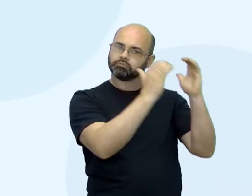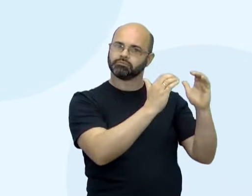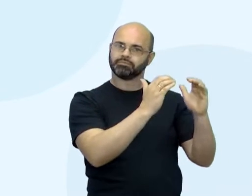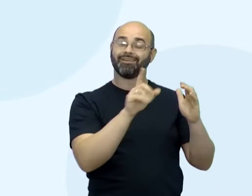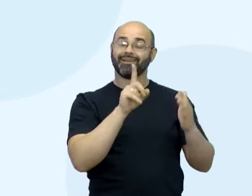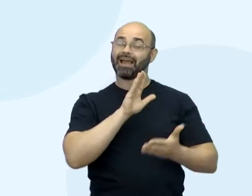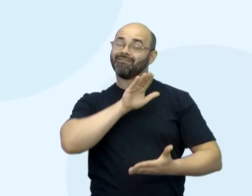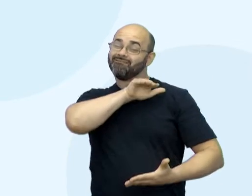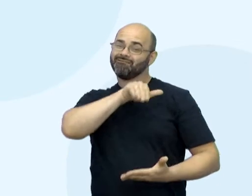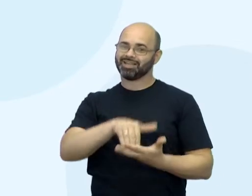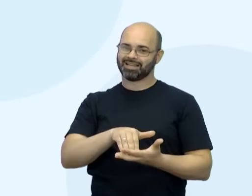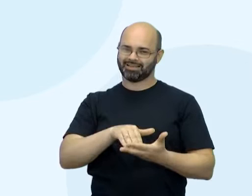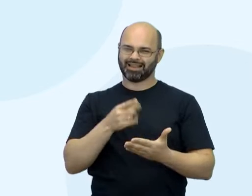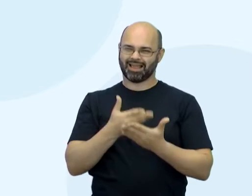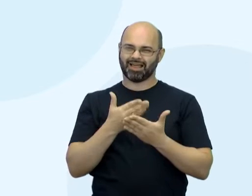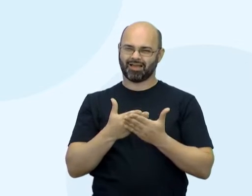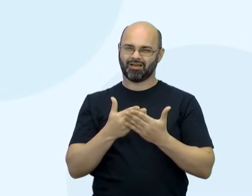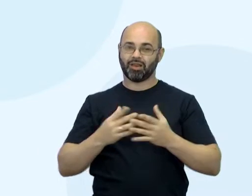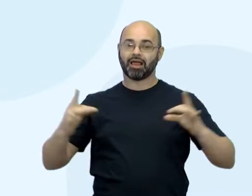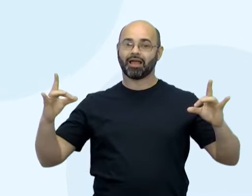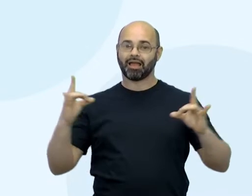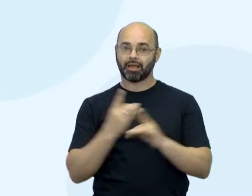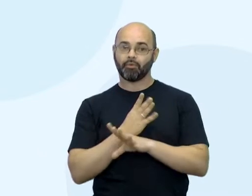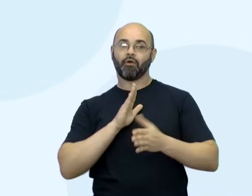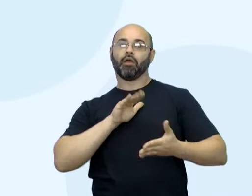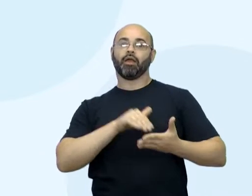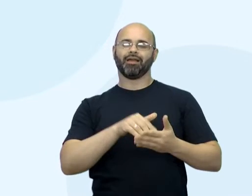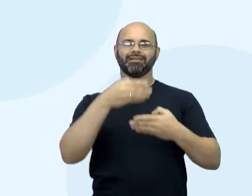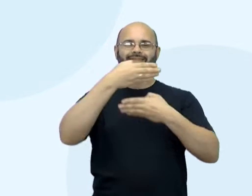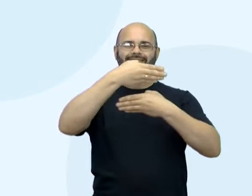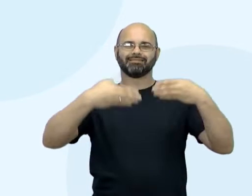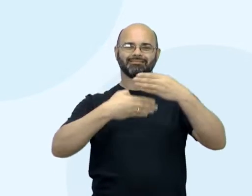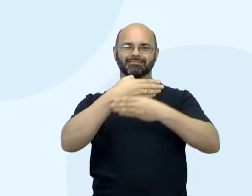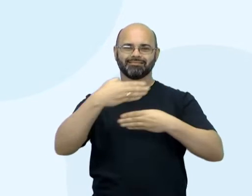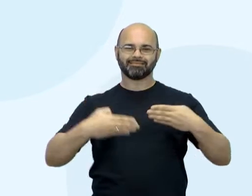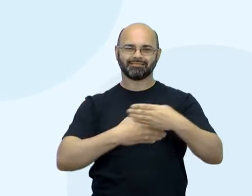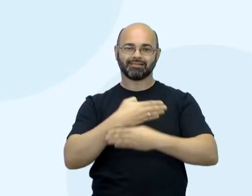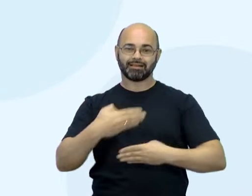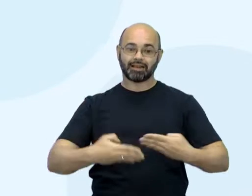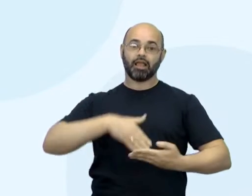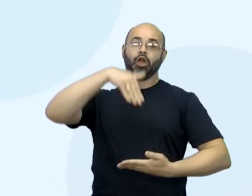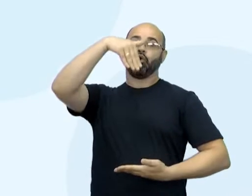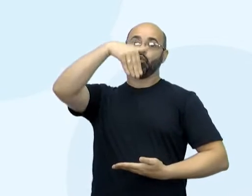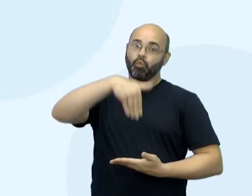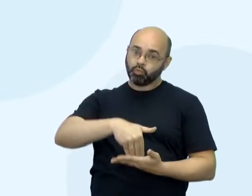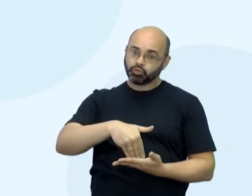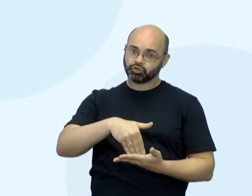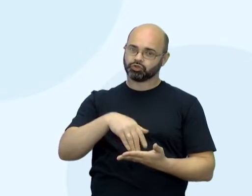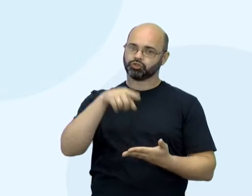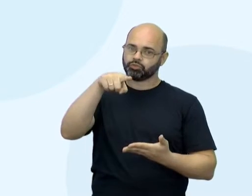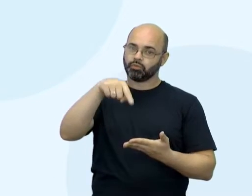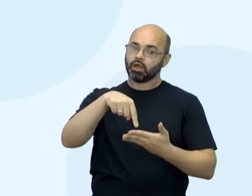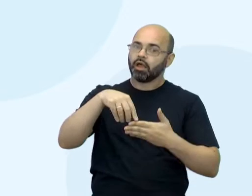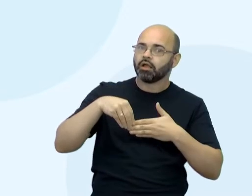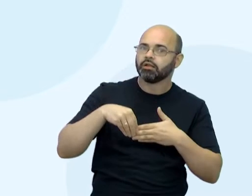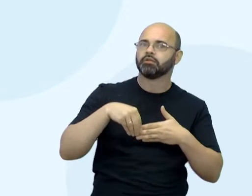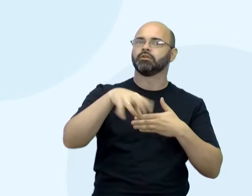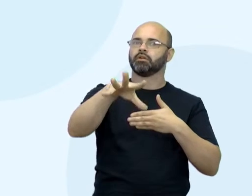no finalzinho, lá no último slide, que é realmente uma